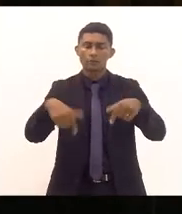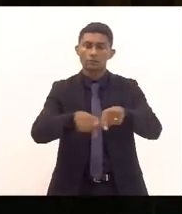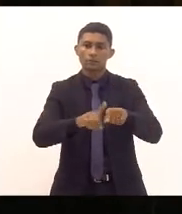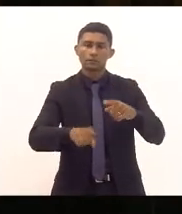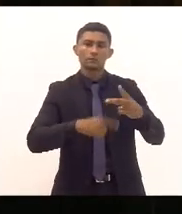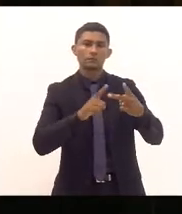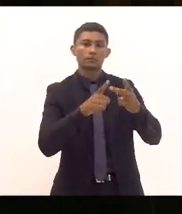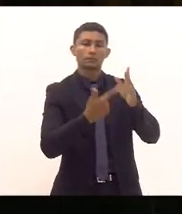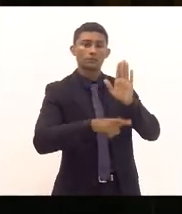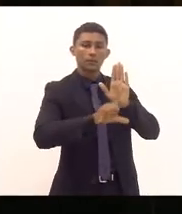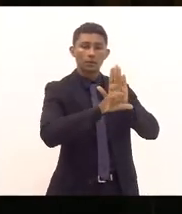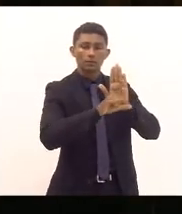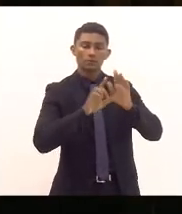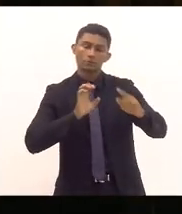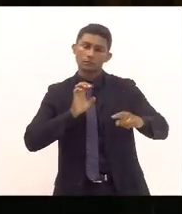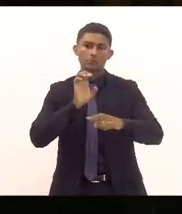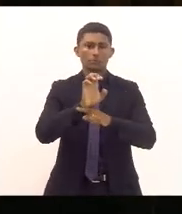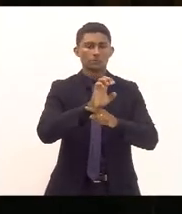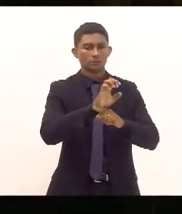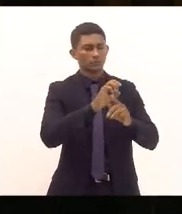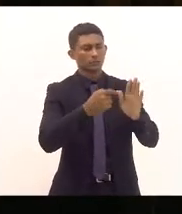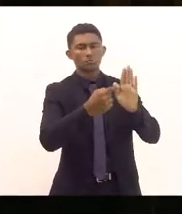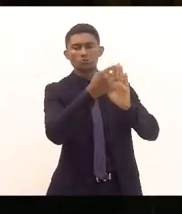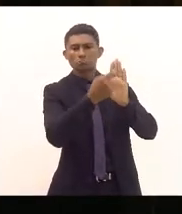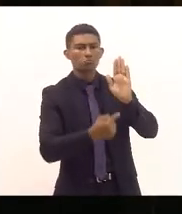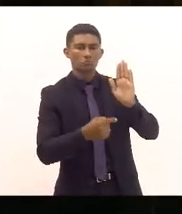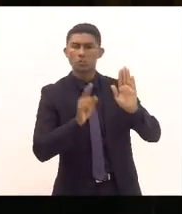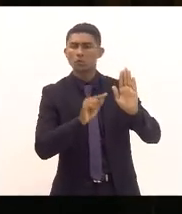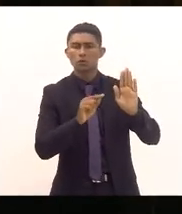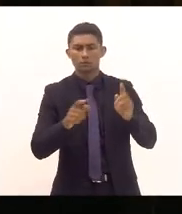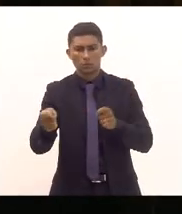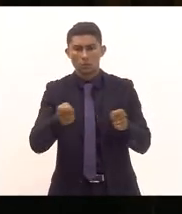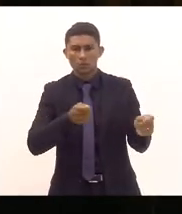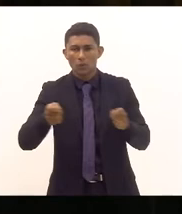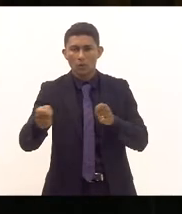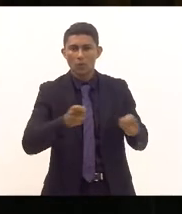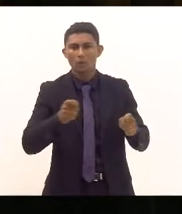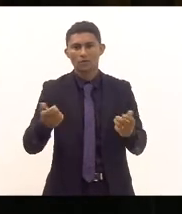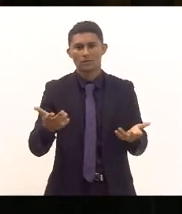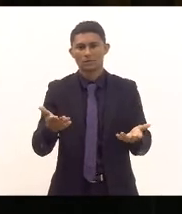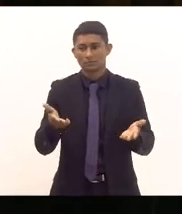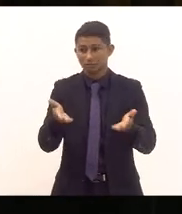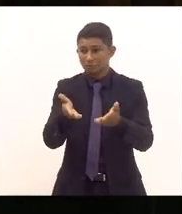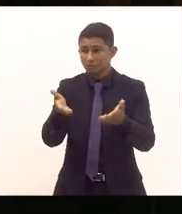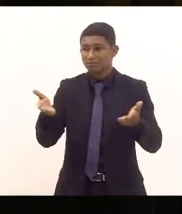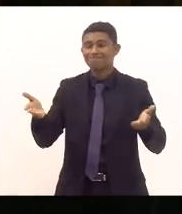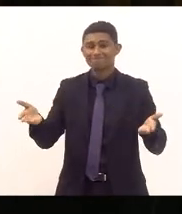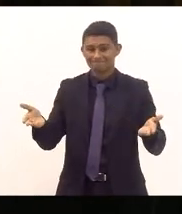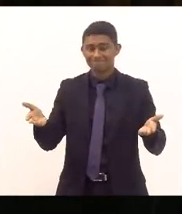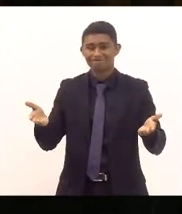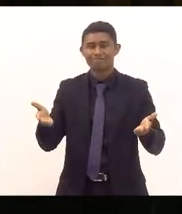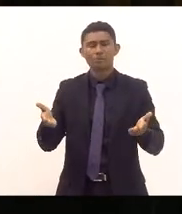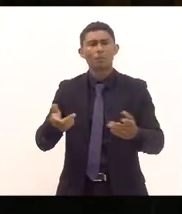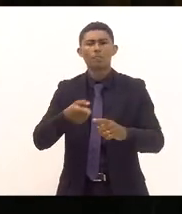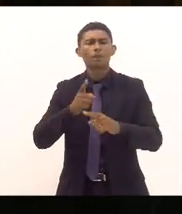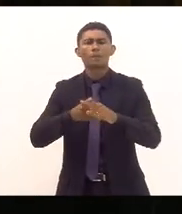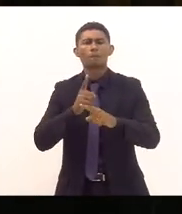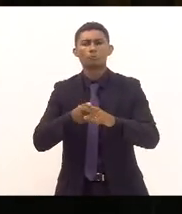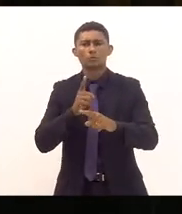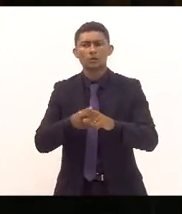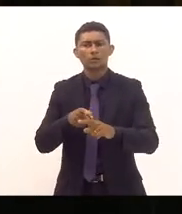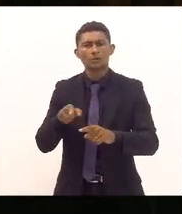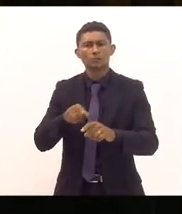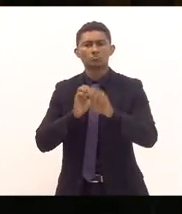Estadual ao controle dos órgãos Estadual Federal e municipal porque um serviço